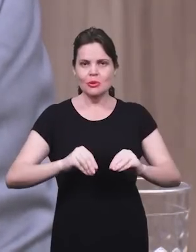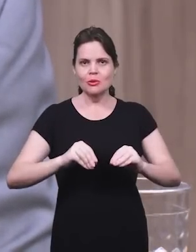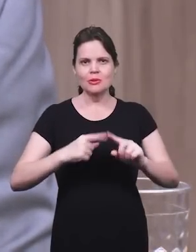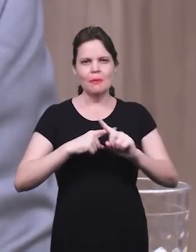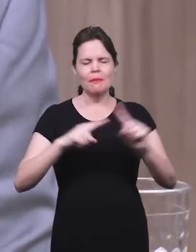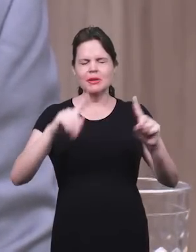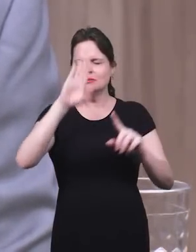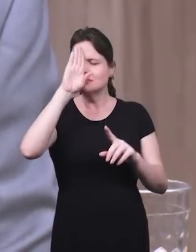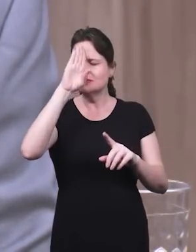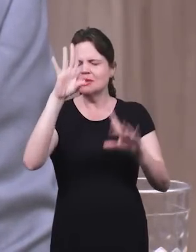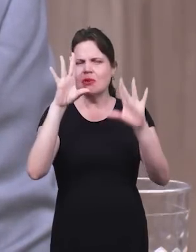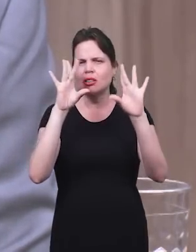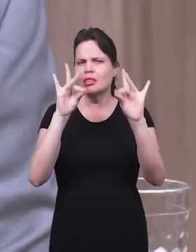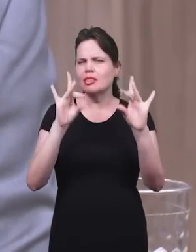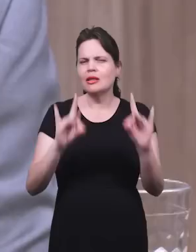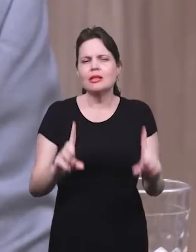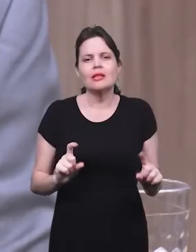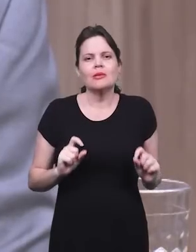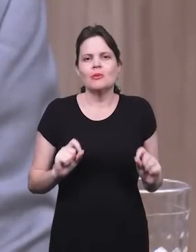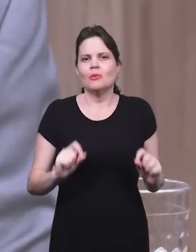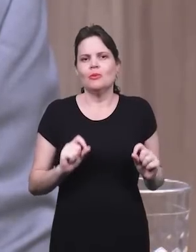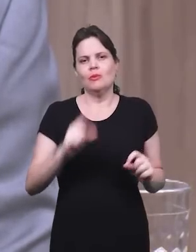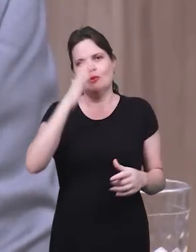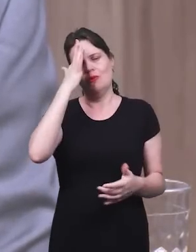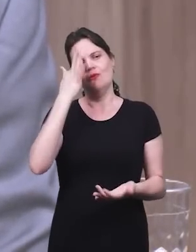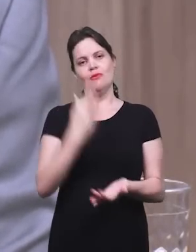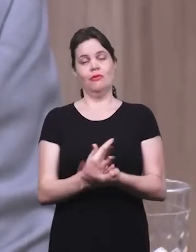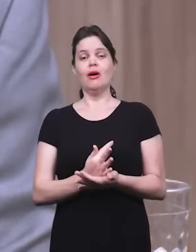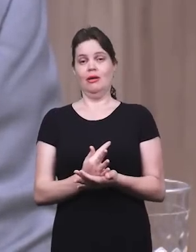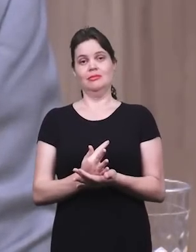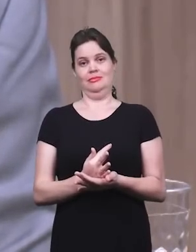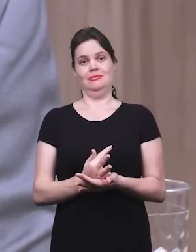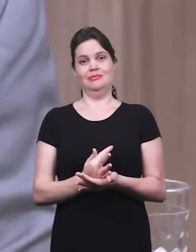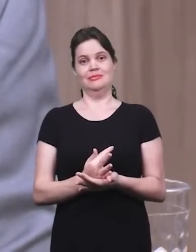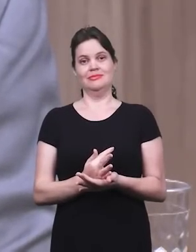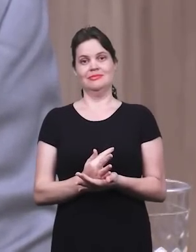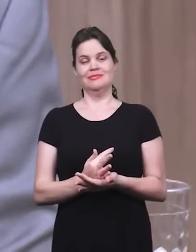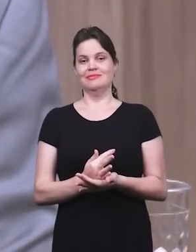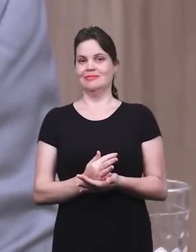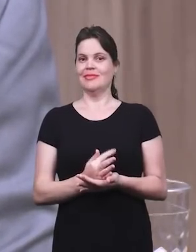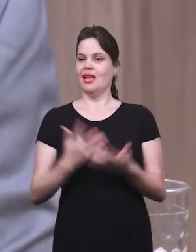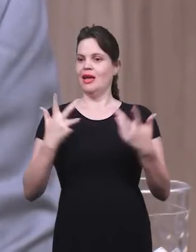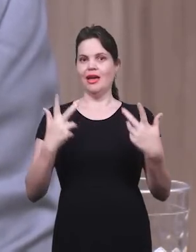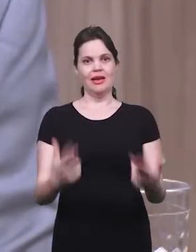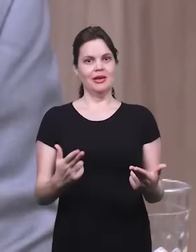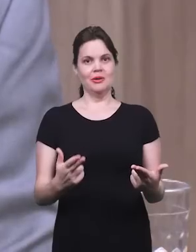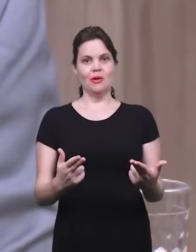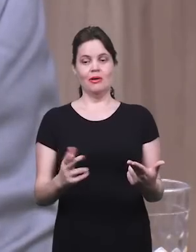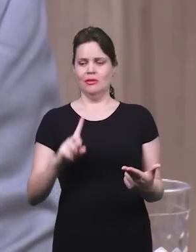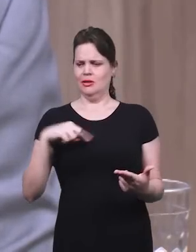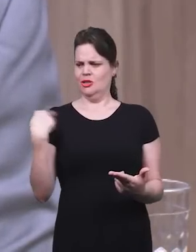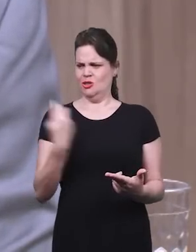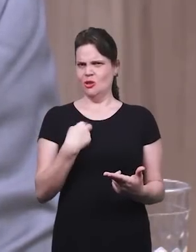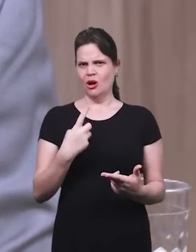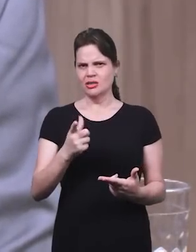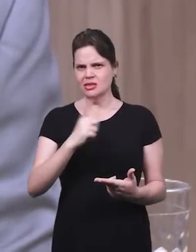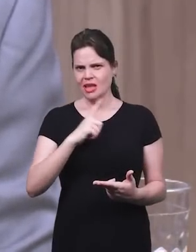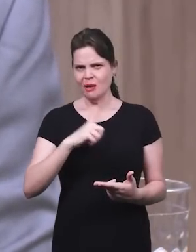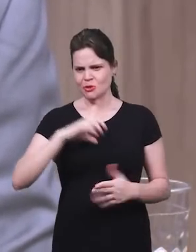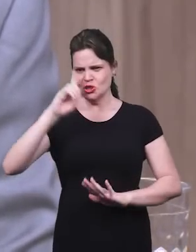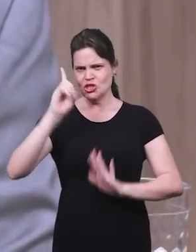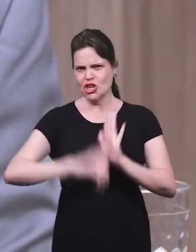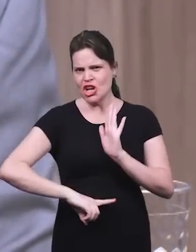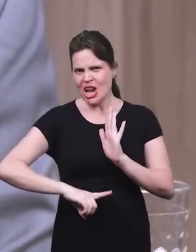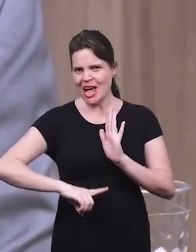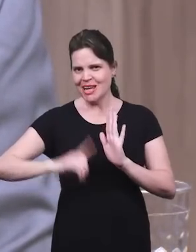fé. Abraão, ele é um crente. Como a igreja, nós não temos direito à herança. A promessa